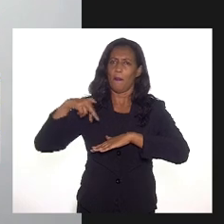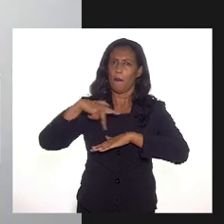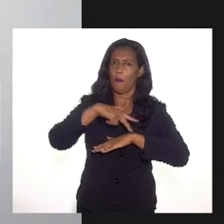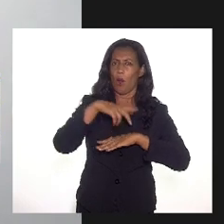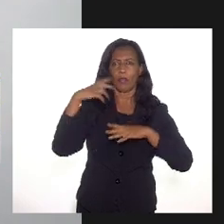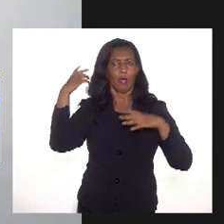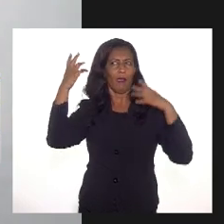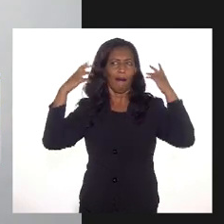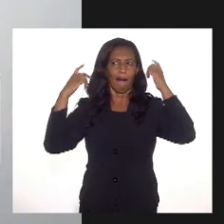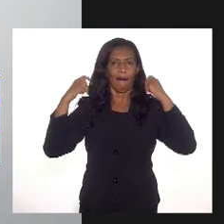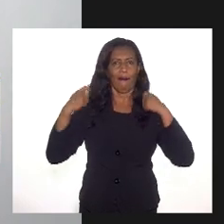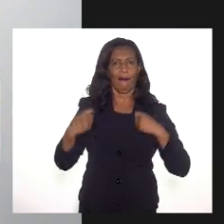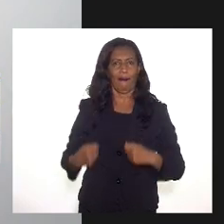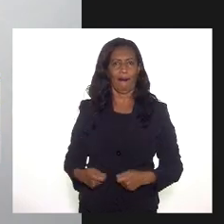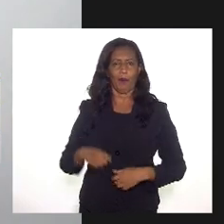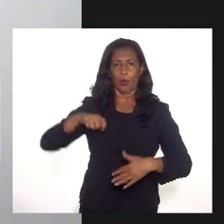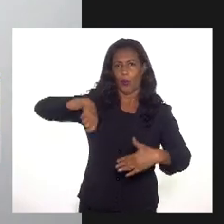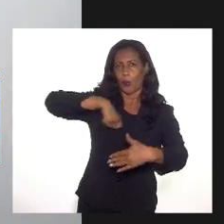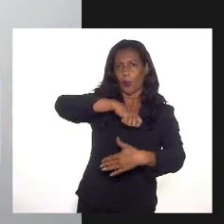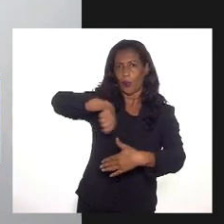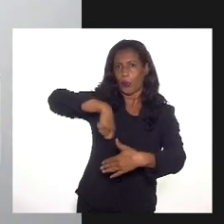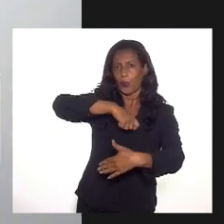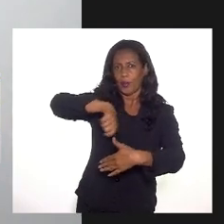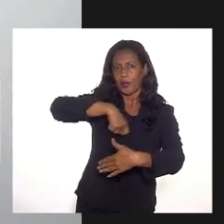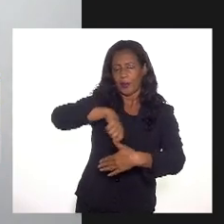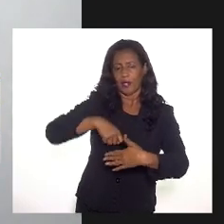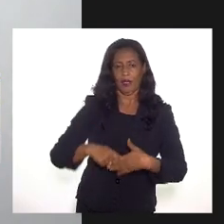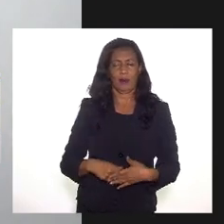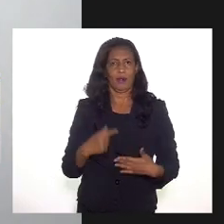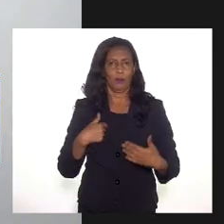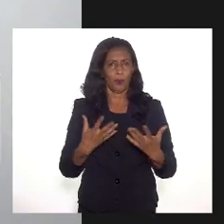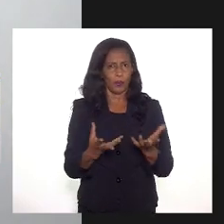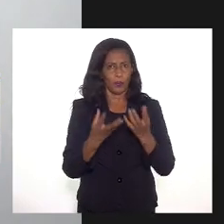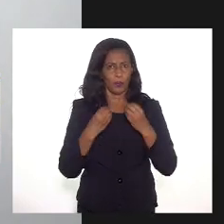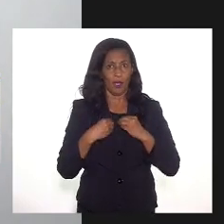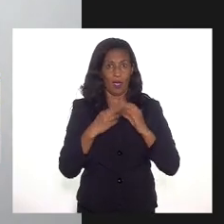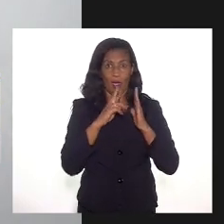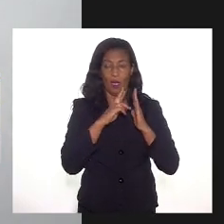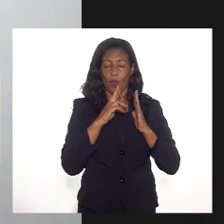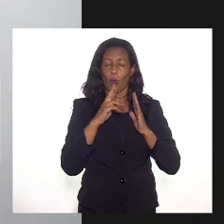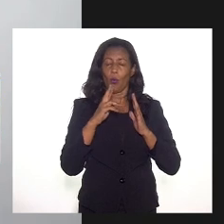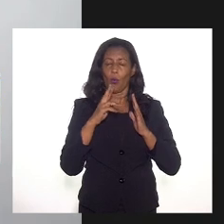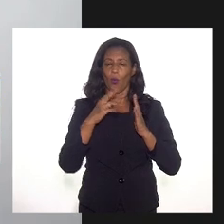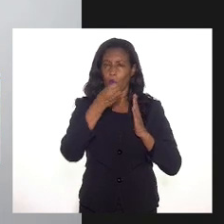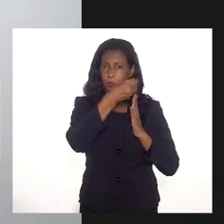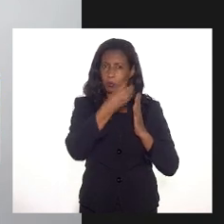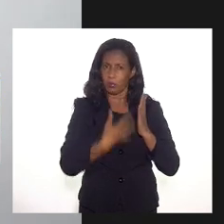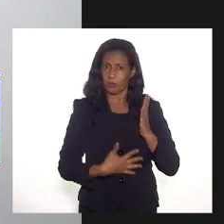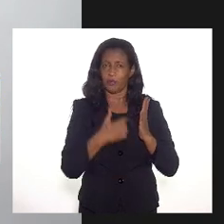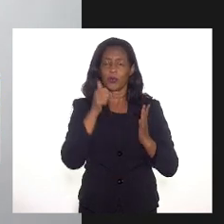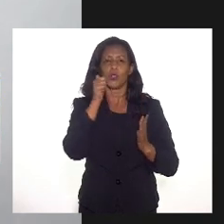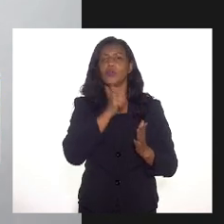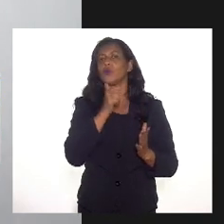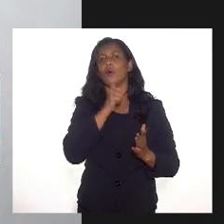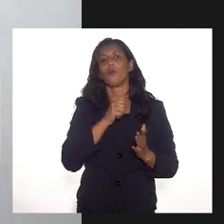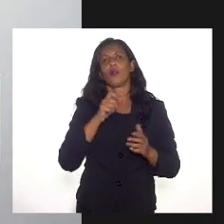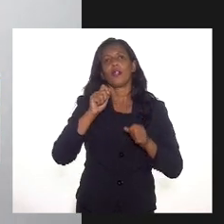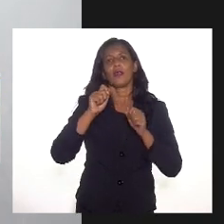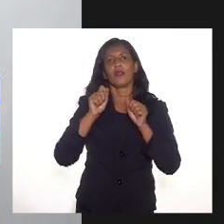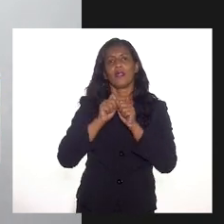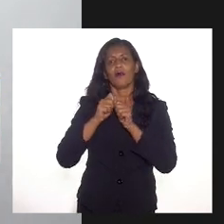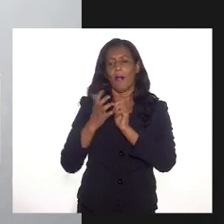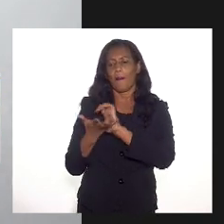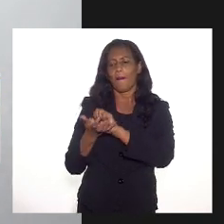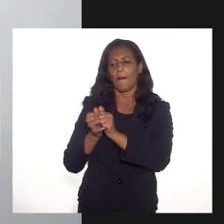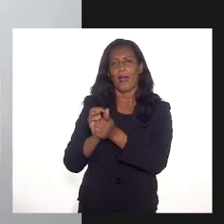salão de beleza, culinária. Eu recebi um relato muito emocionado de uma moça que faz biscuit,